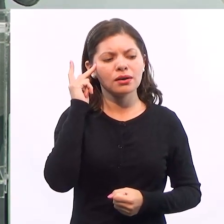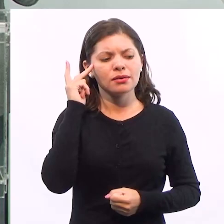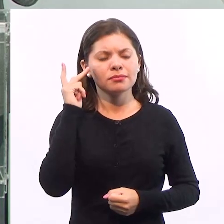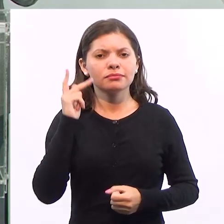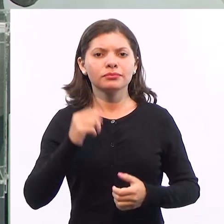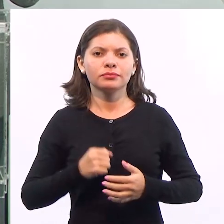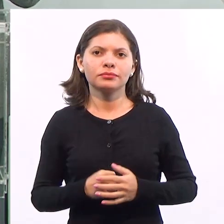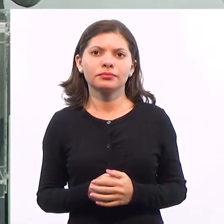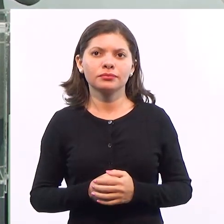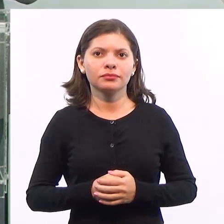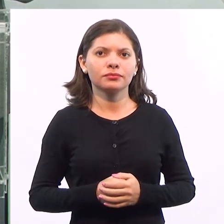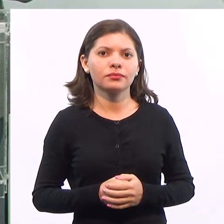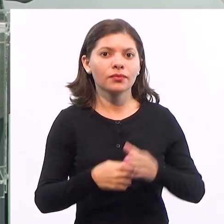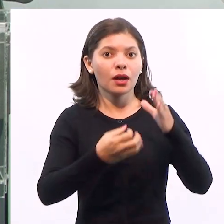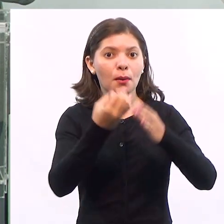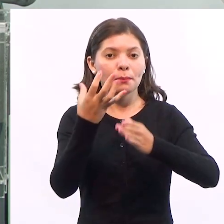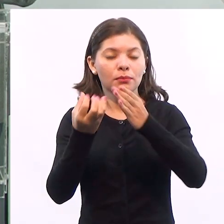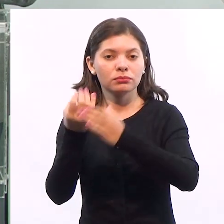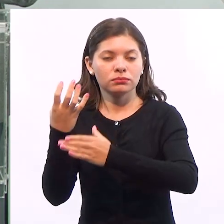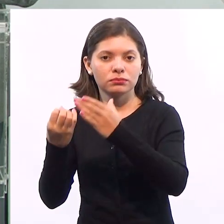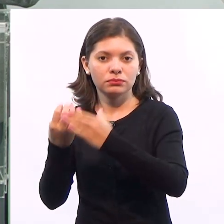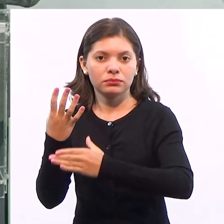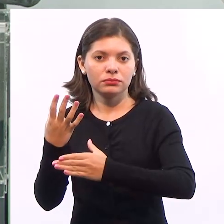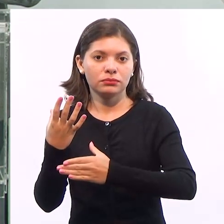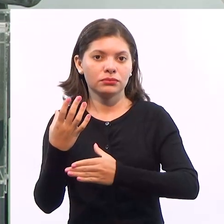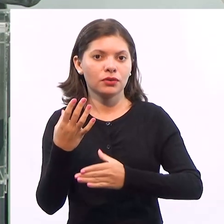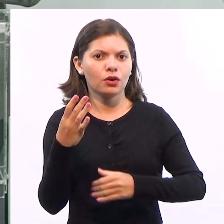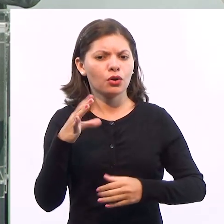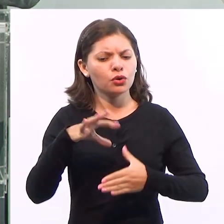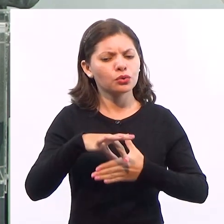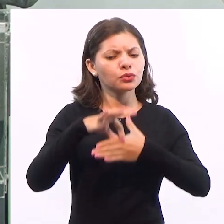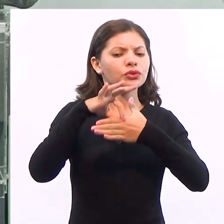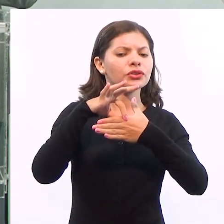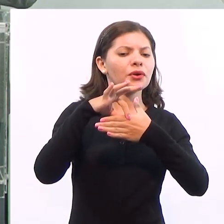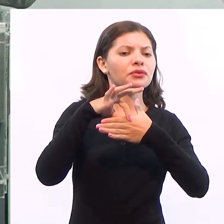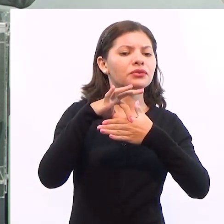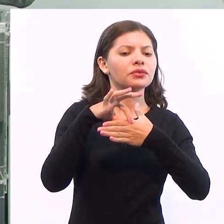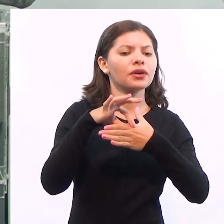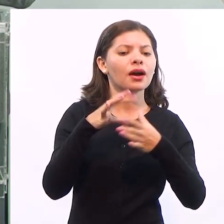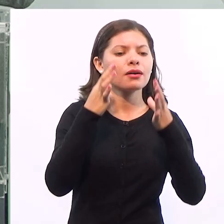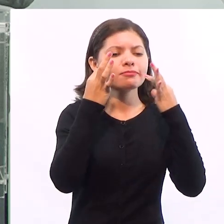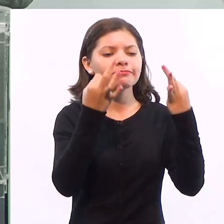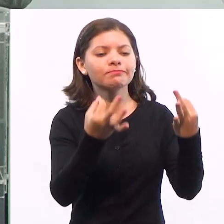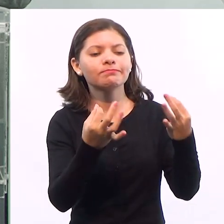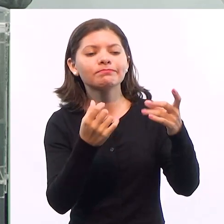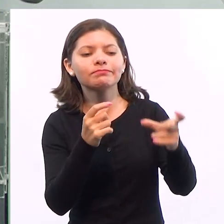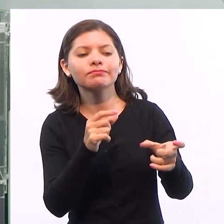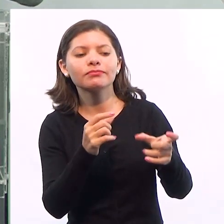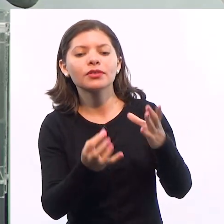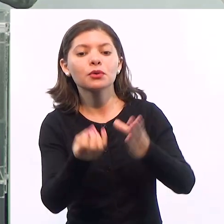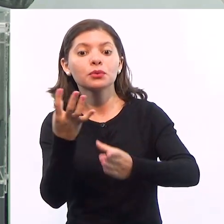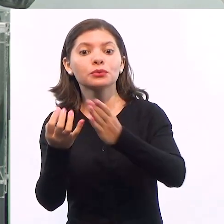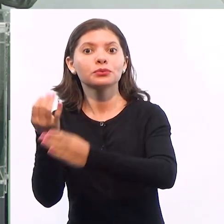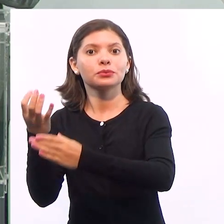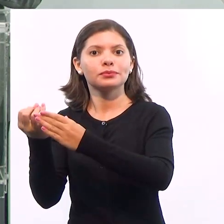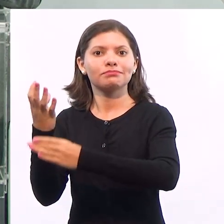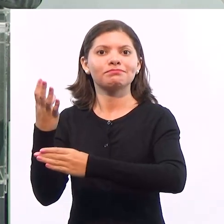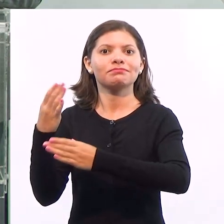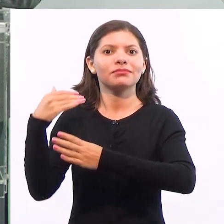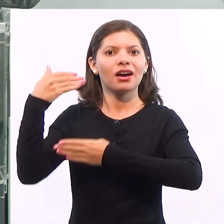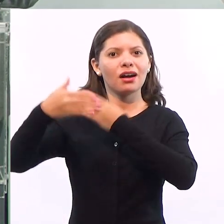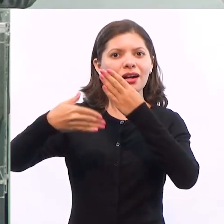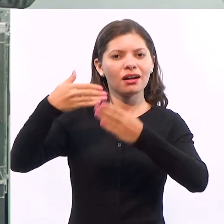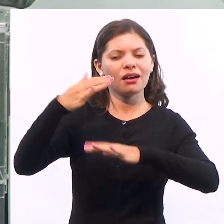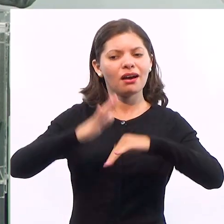bem tratadas, a produção aumentava, tá? Quando o chefe passava a dar mais atenção, a produção